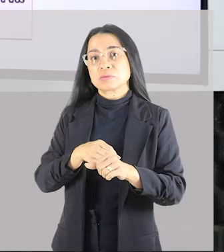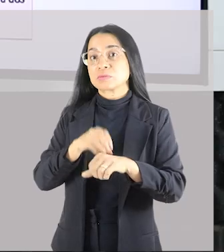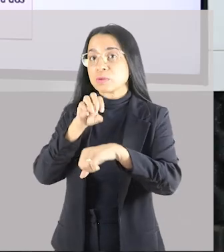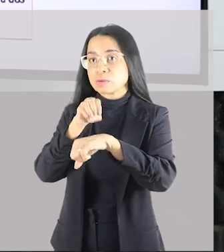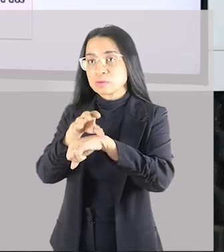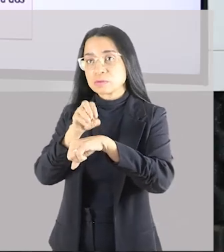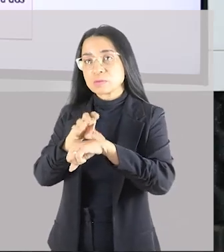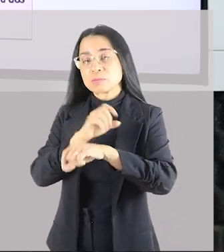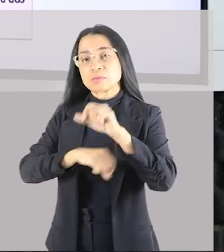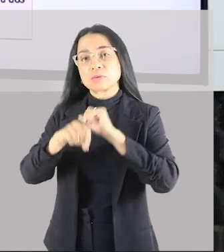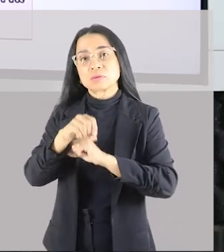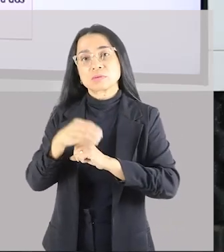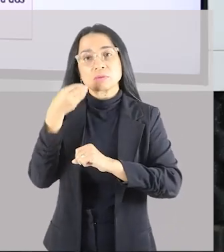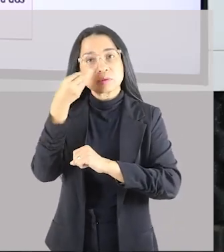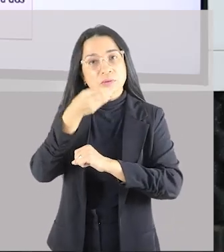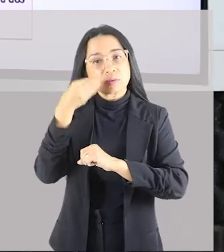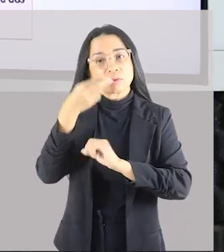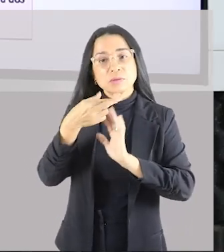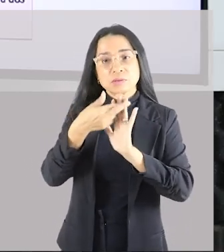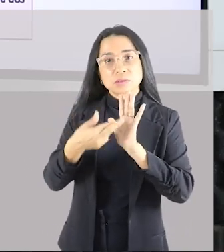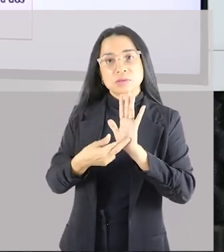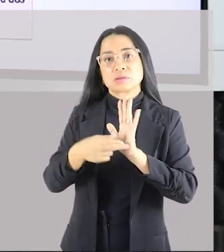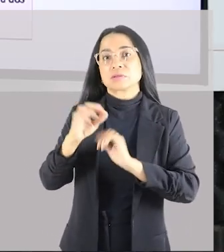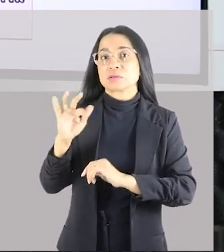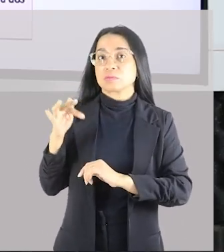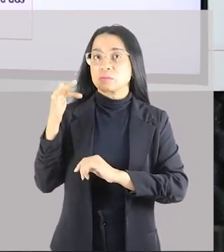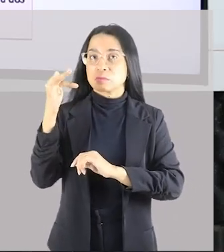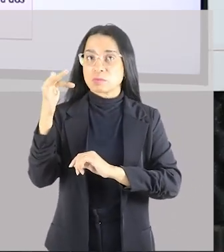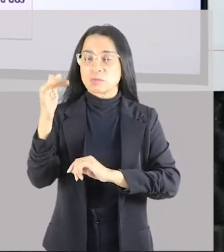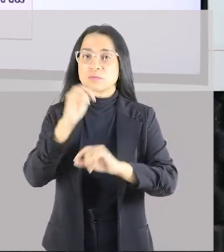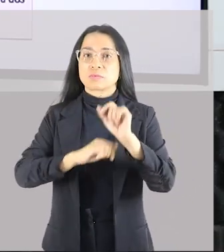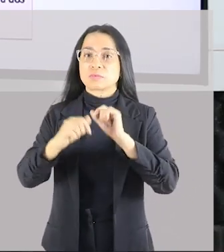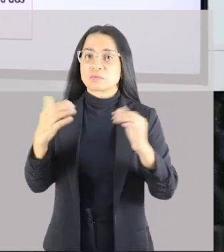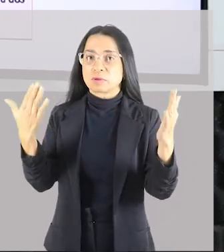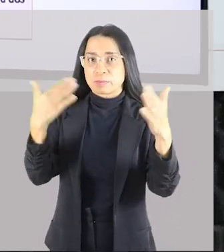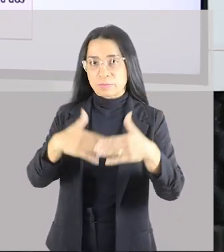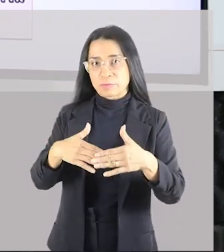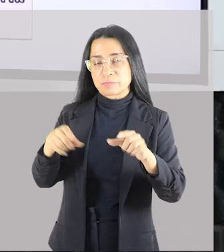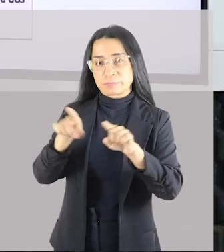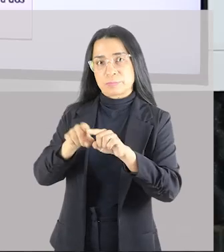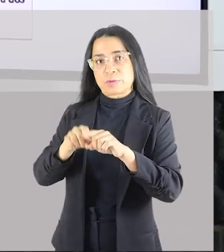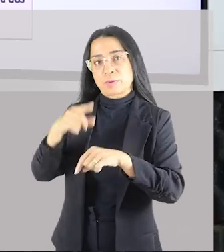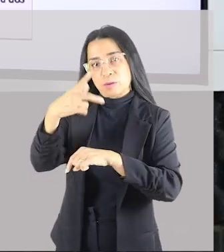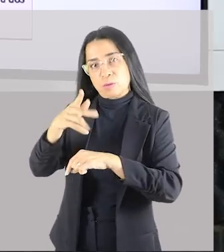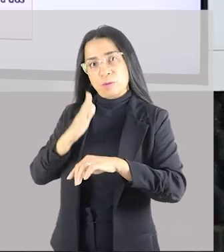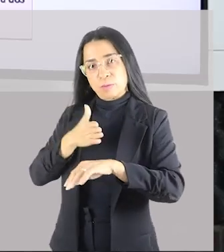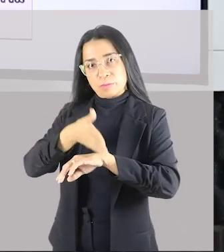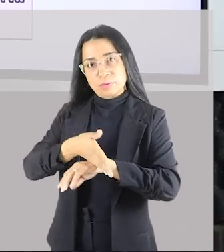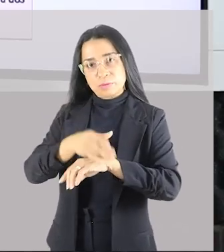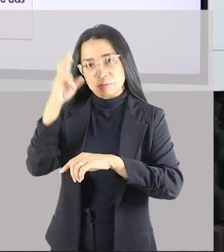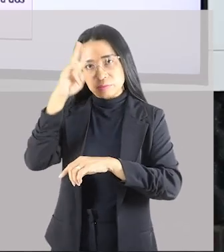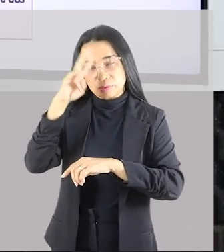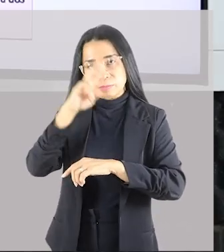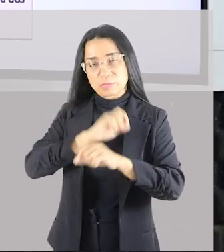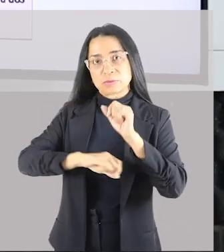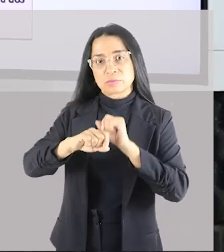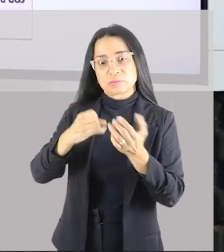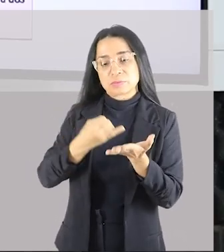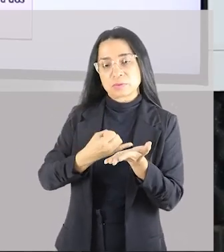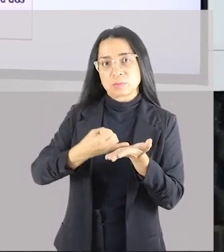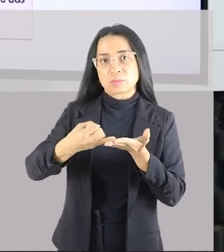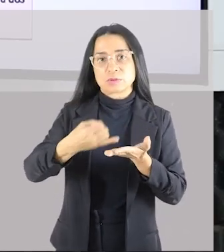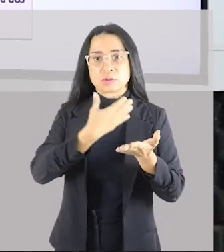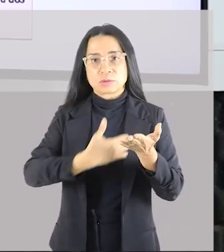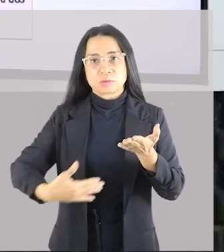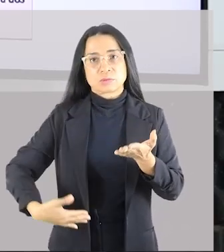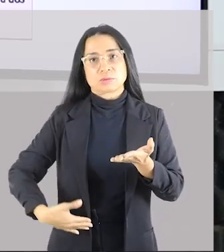de experiências da redação da sua futura prova e da sua futura aprovação. Lembrando que essa é uma iniciativa